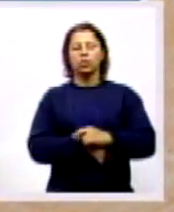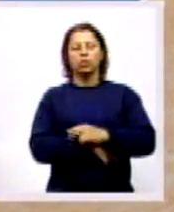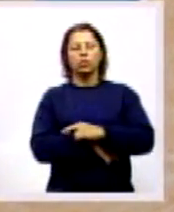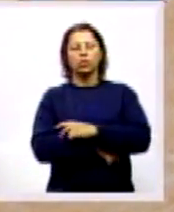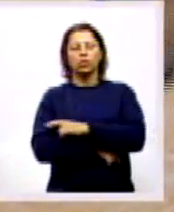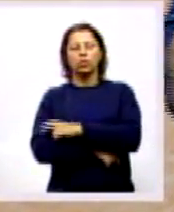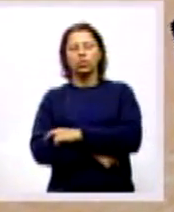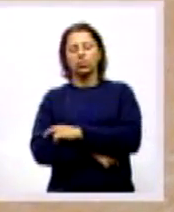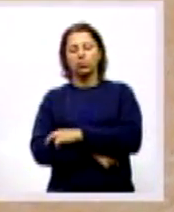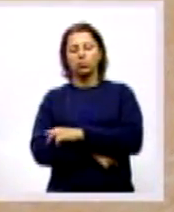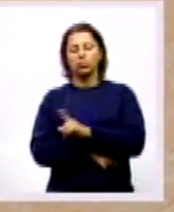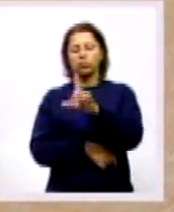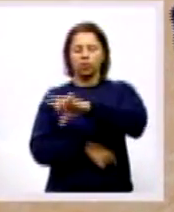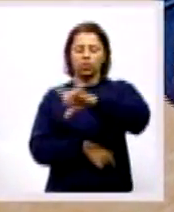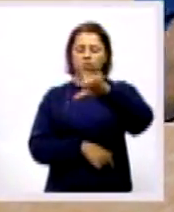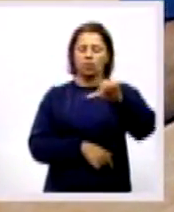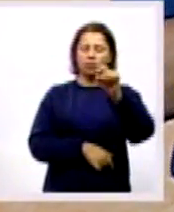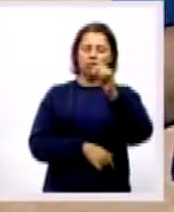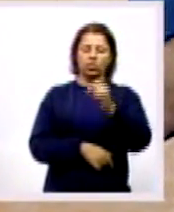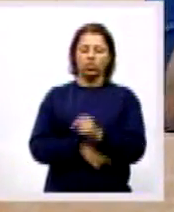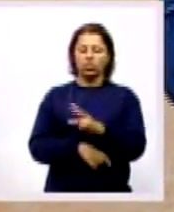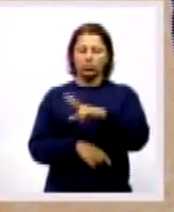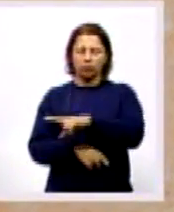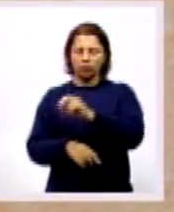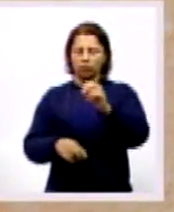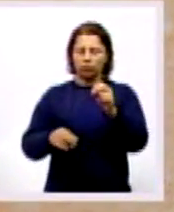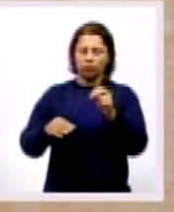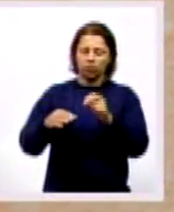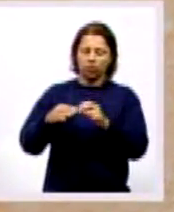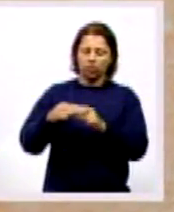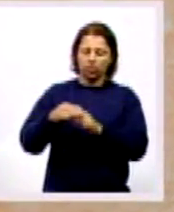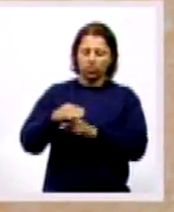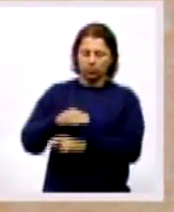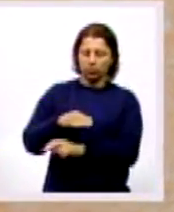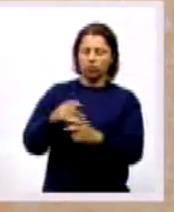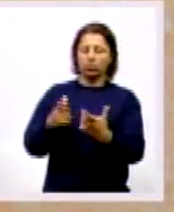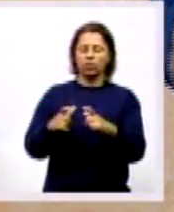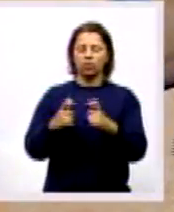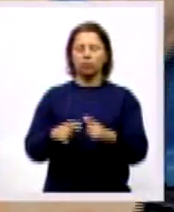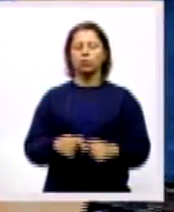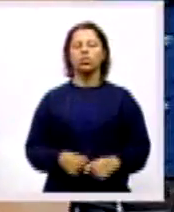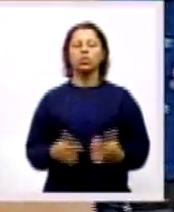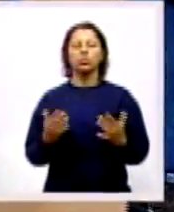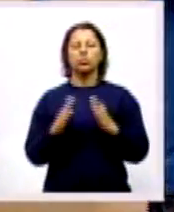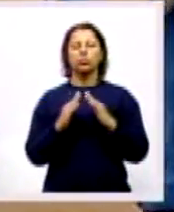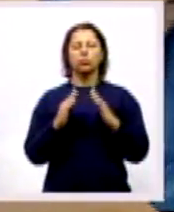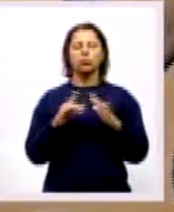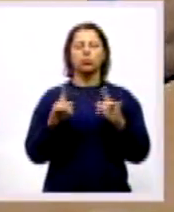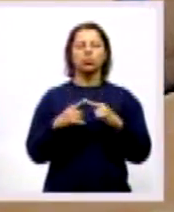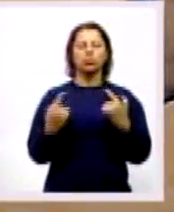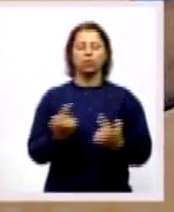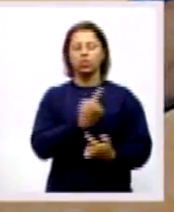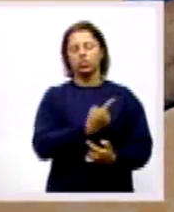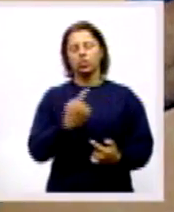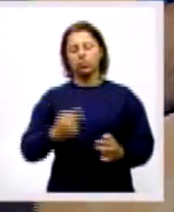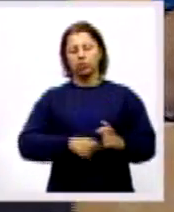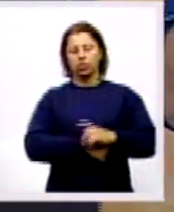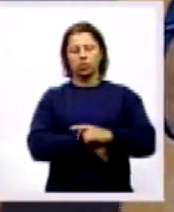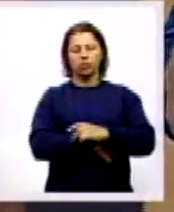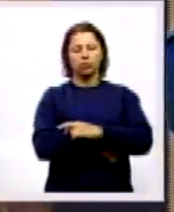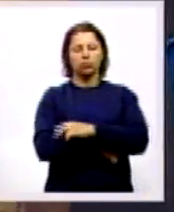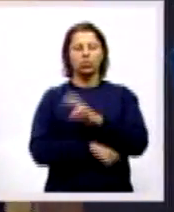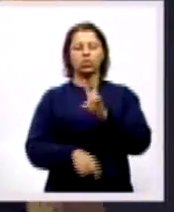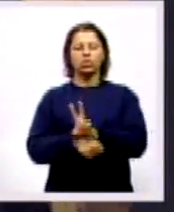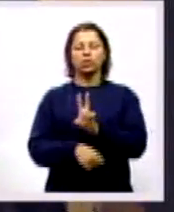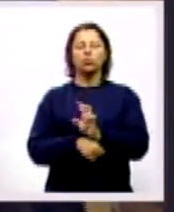de trazer e de transportar, não tem outro objetivo senão trazer para o lugar comum. Só que cada uma delas cuida